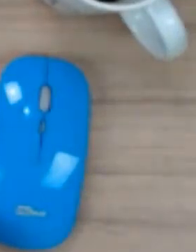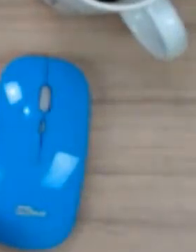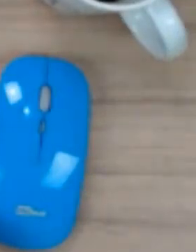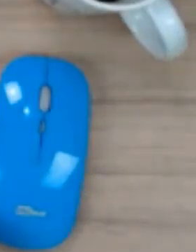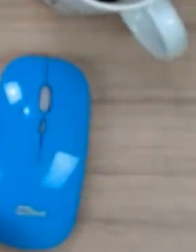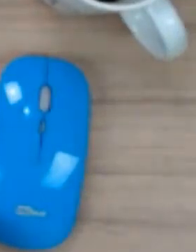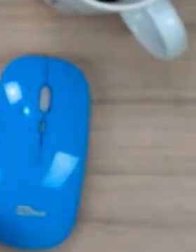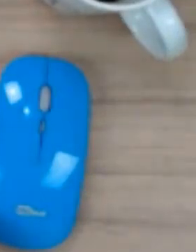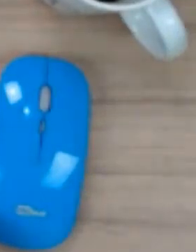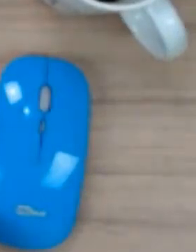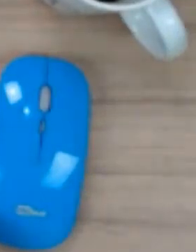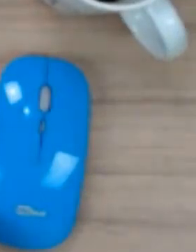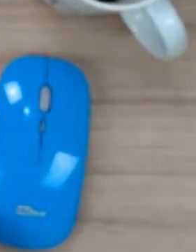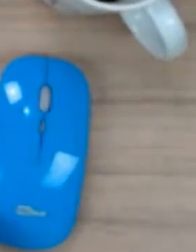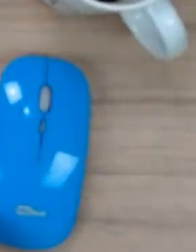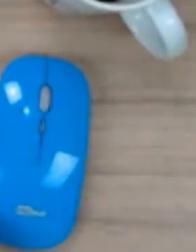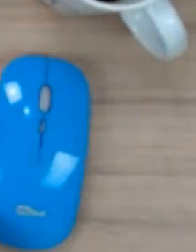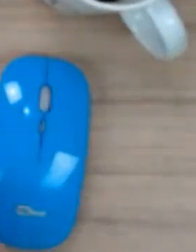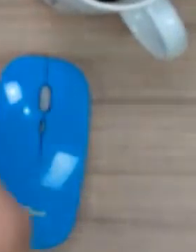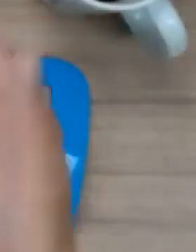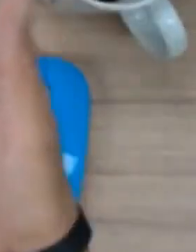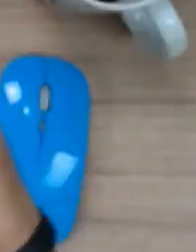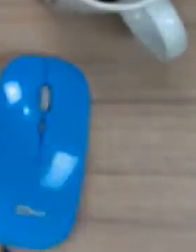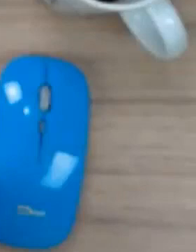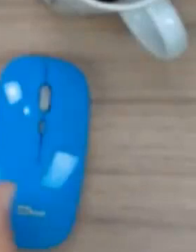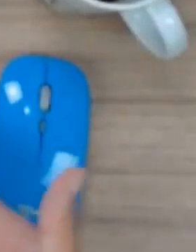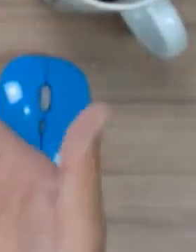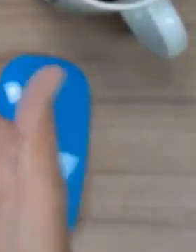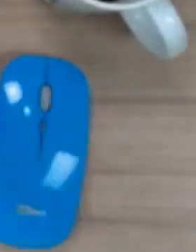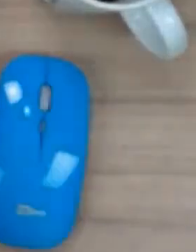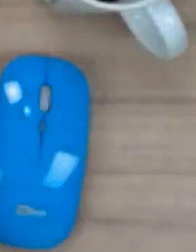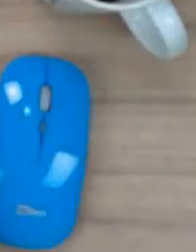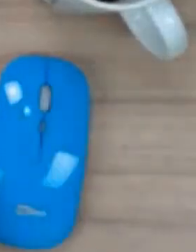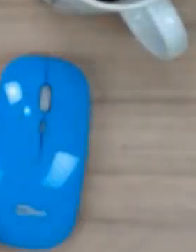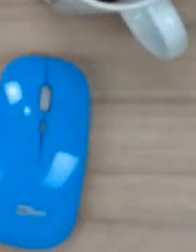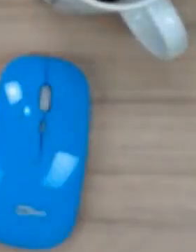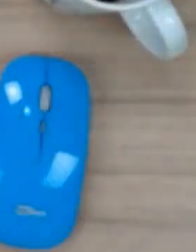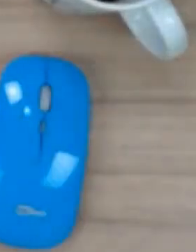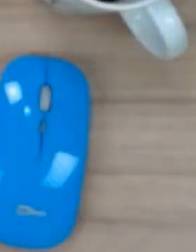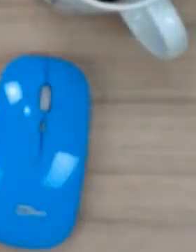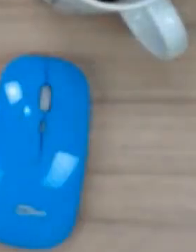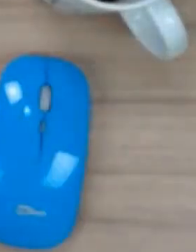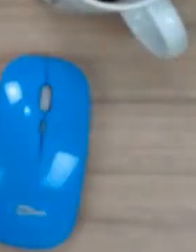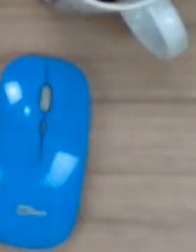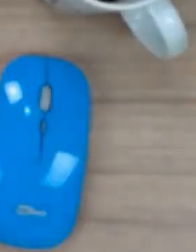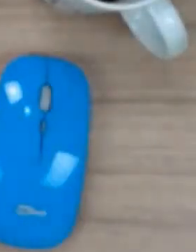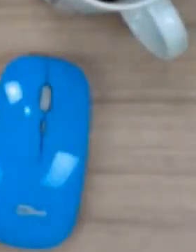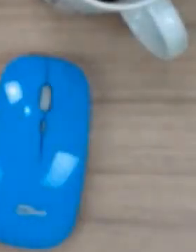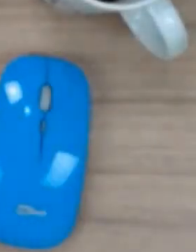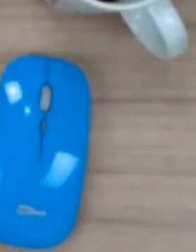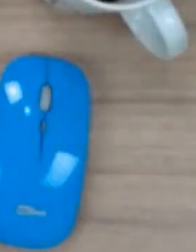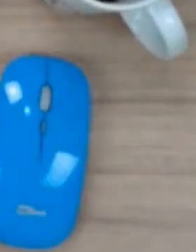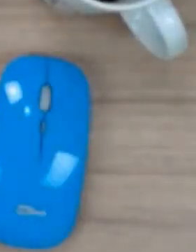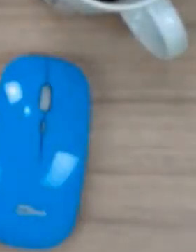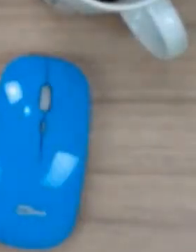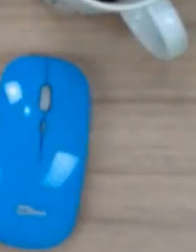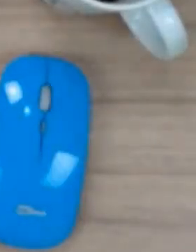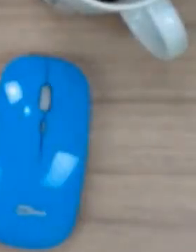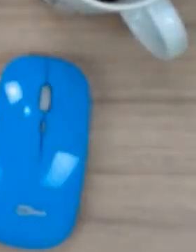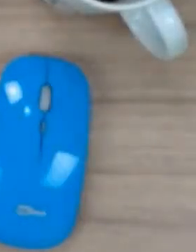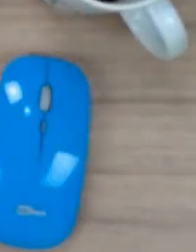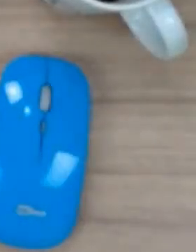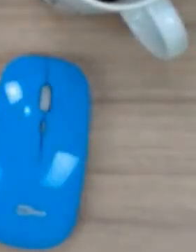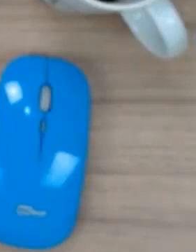foi elaborado por professores exclusivos de cada área do conhecimento que está presente e além de serem professores